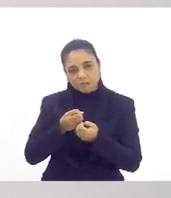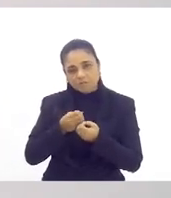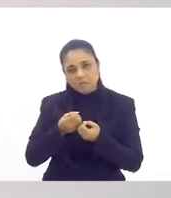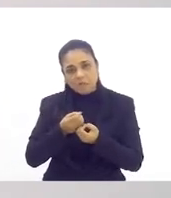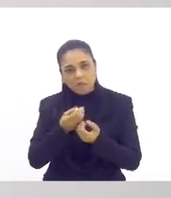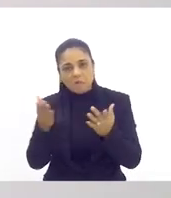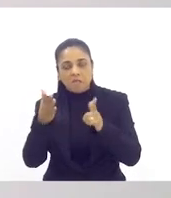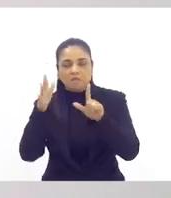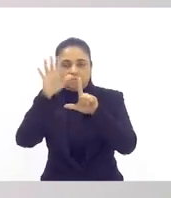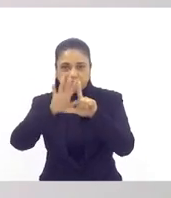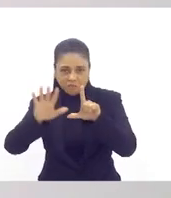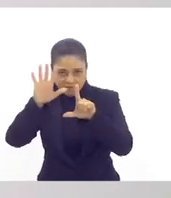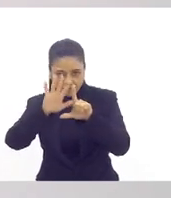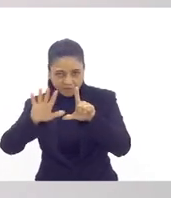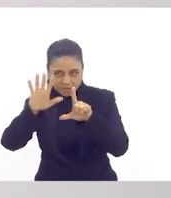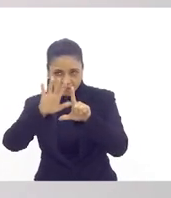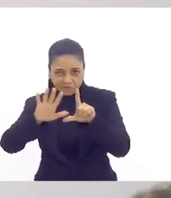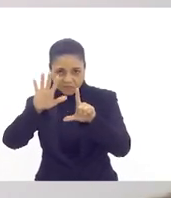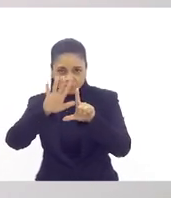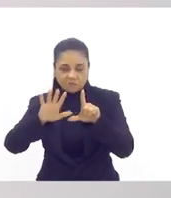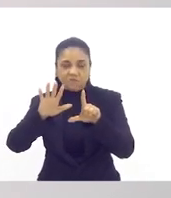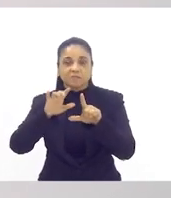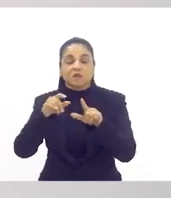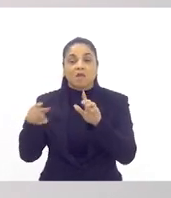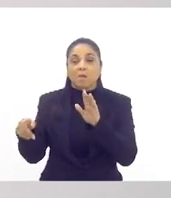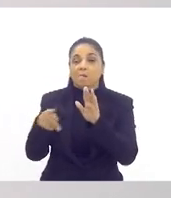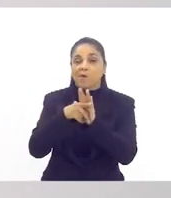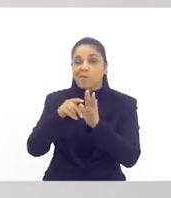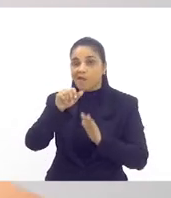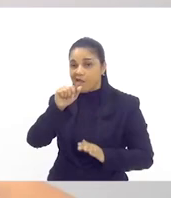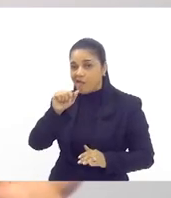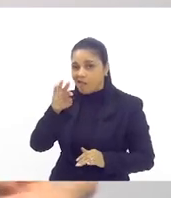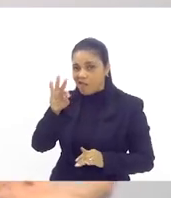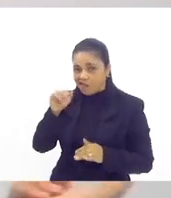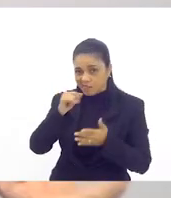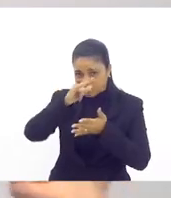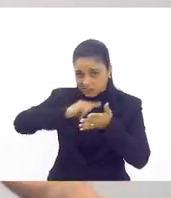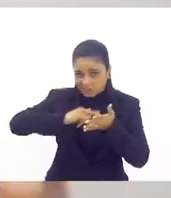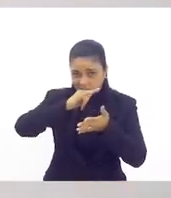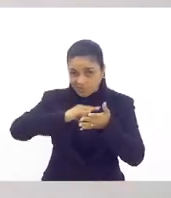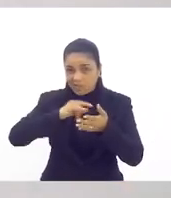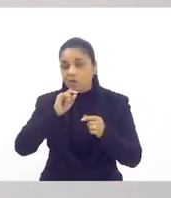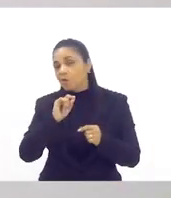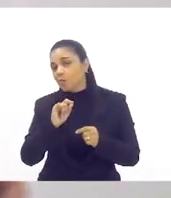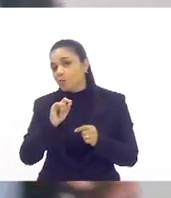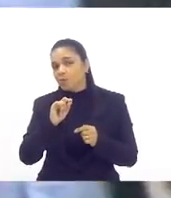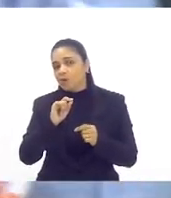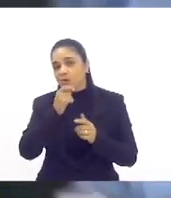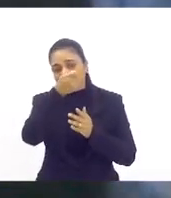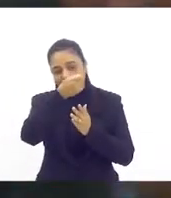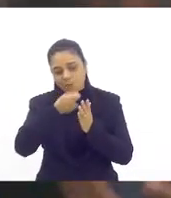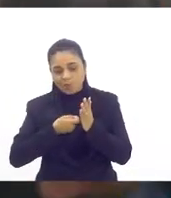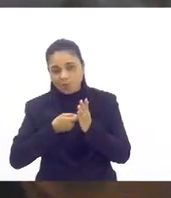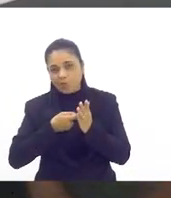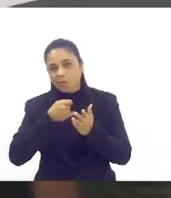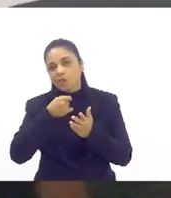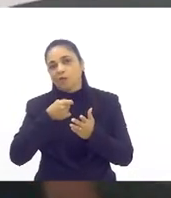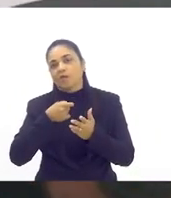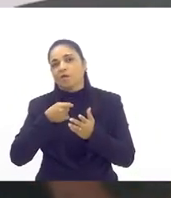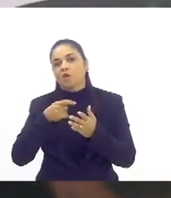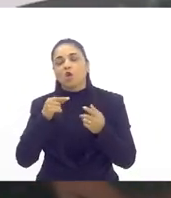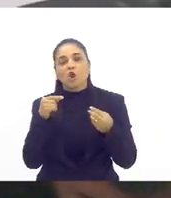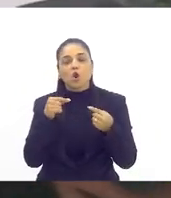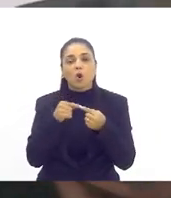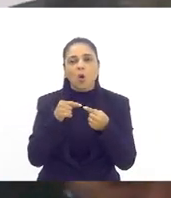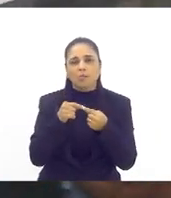nas nossas plataformas e aí a própria ata é um pouco daquilo que nós é combinamos e parte daquilo que